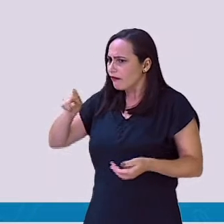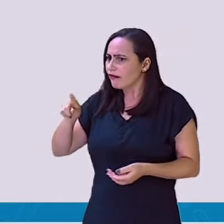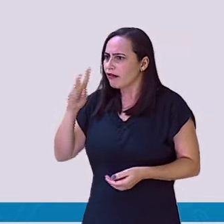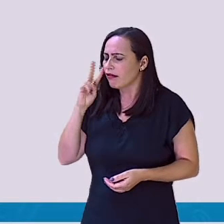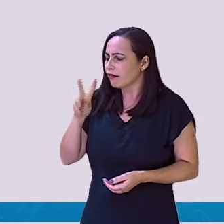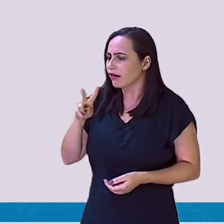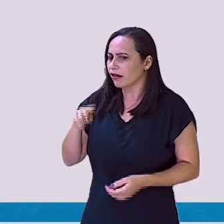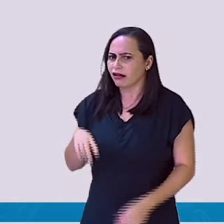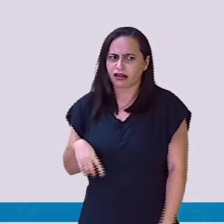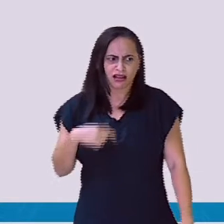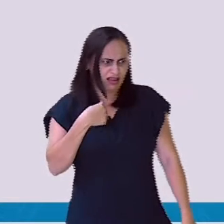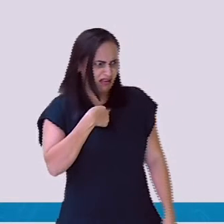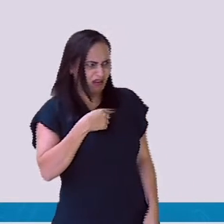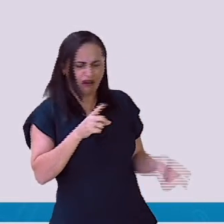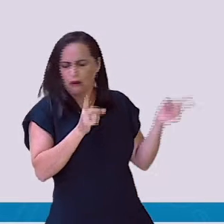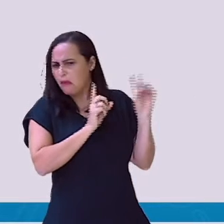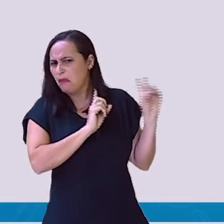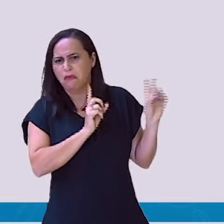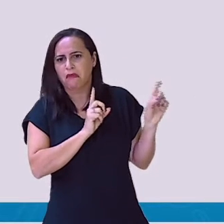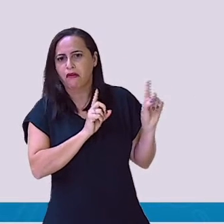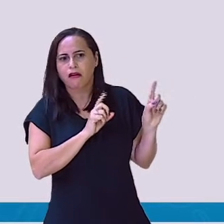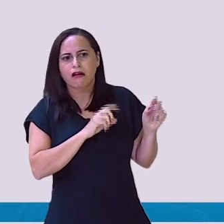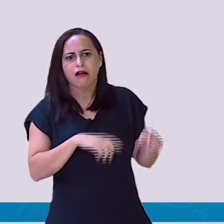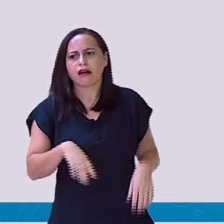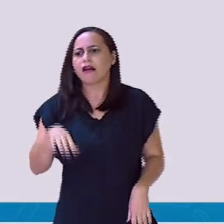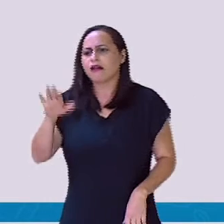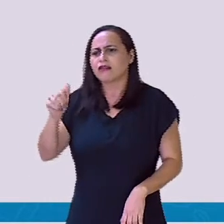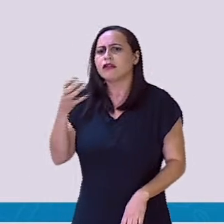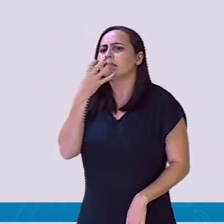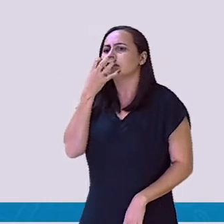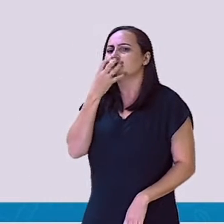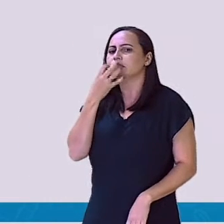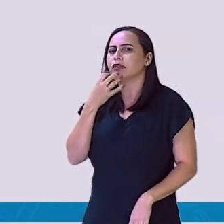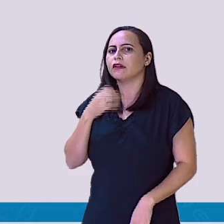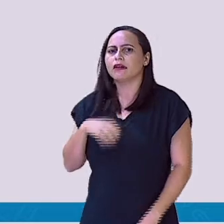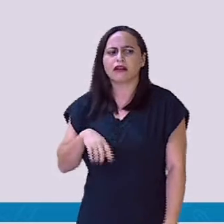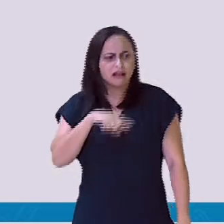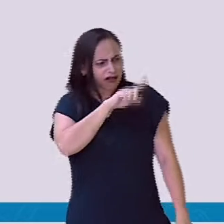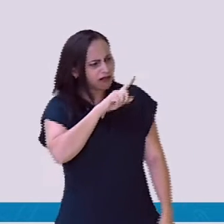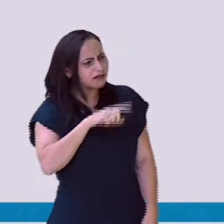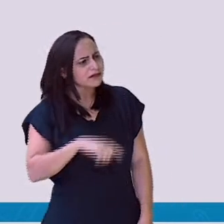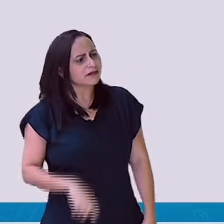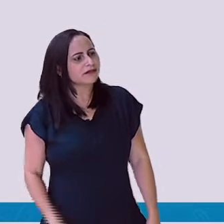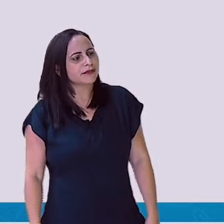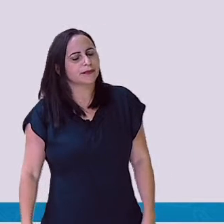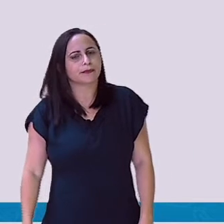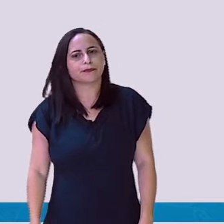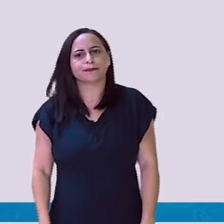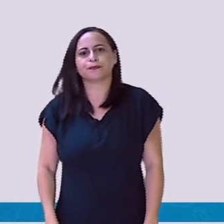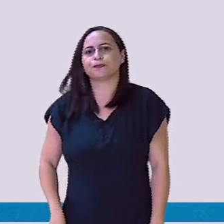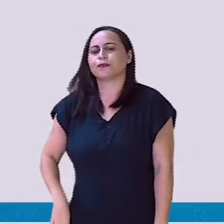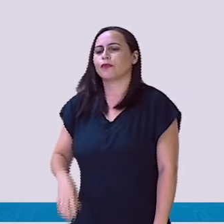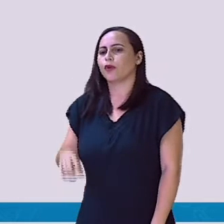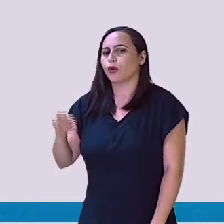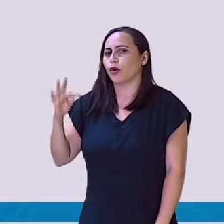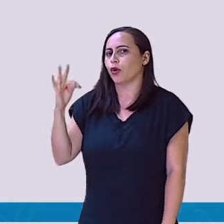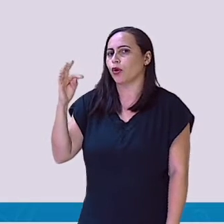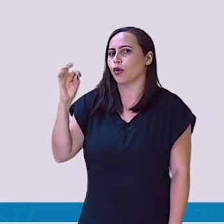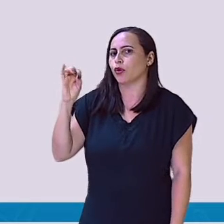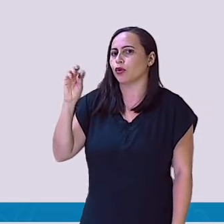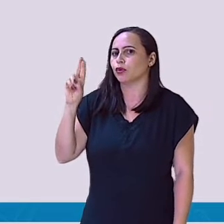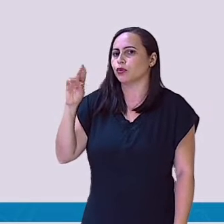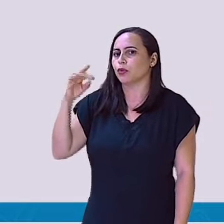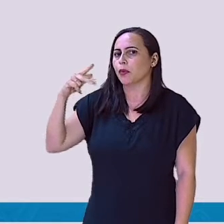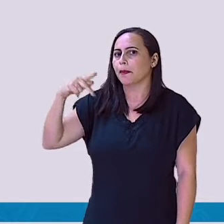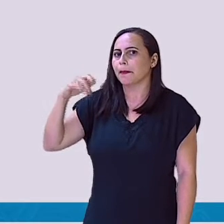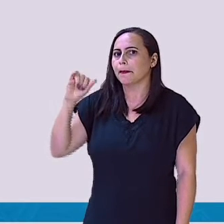ver. Eu não. Chama o cachorro. Chama você. Tupi. O